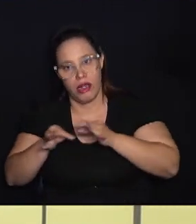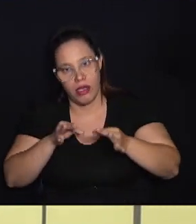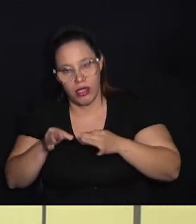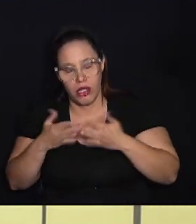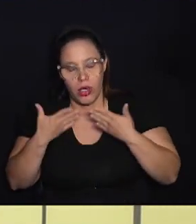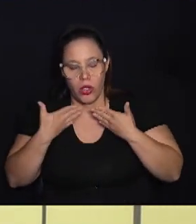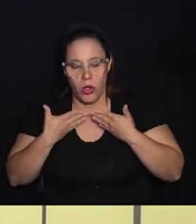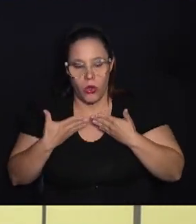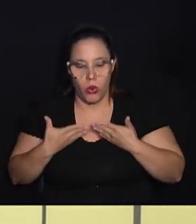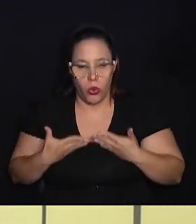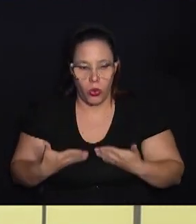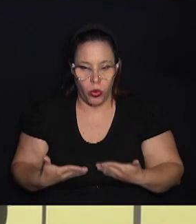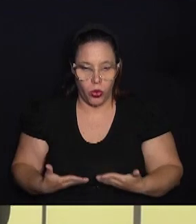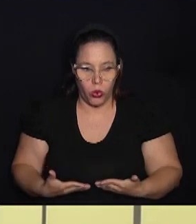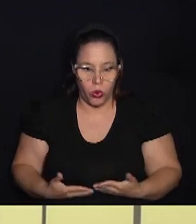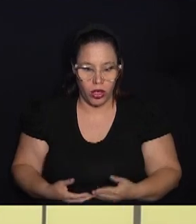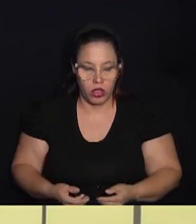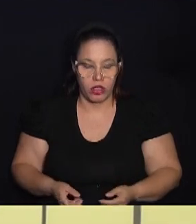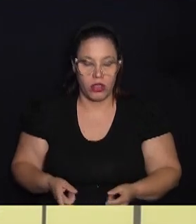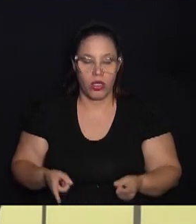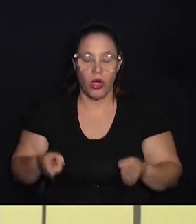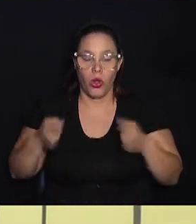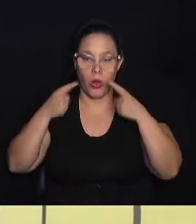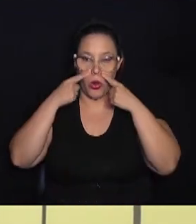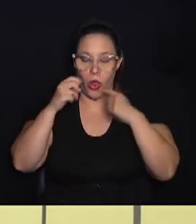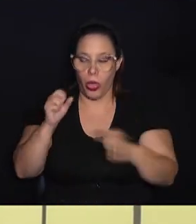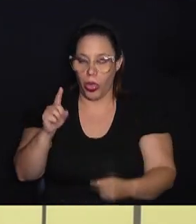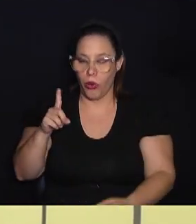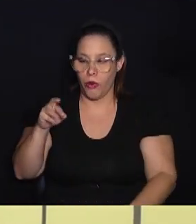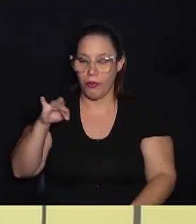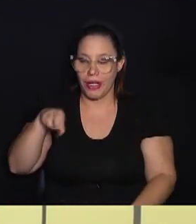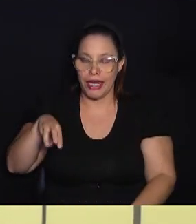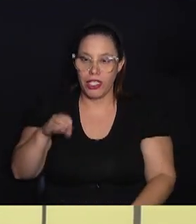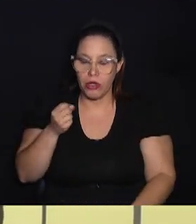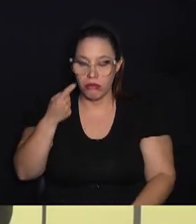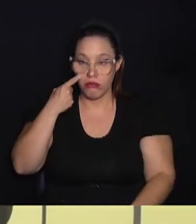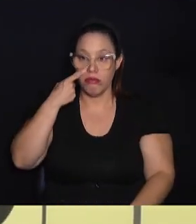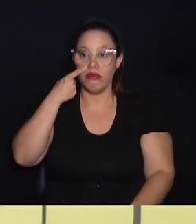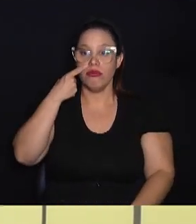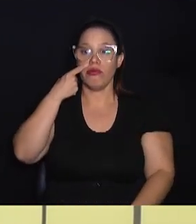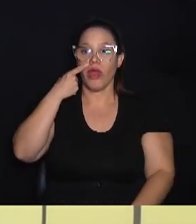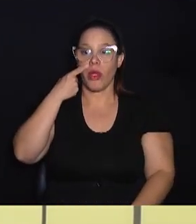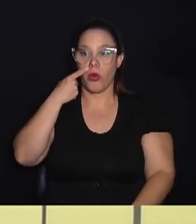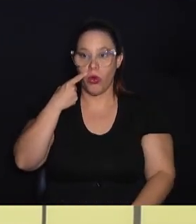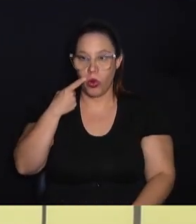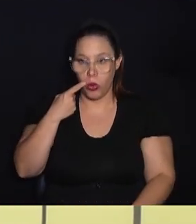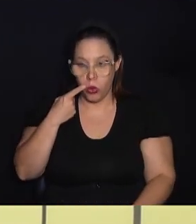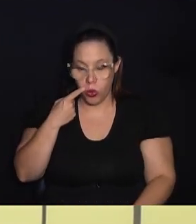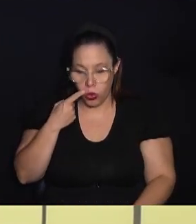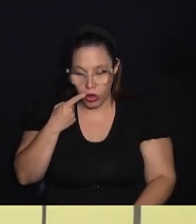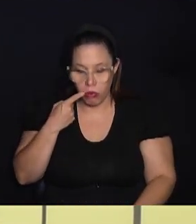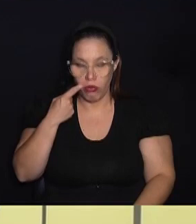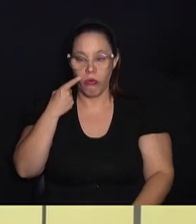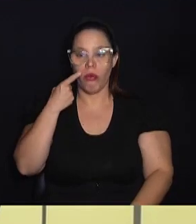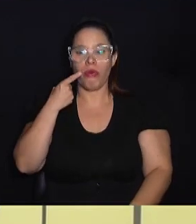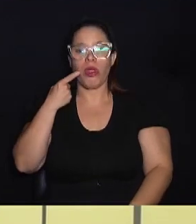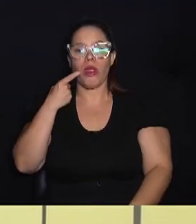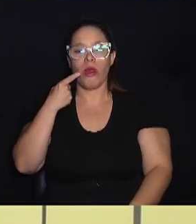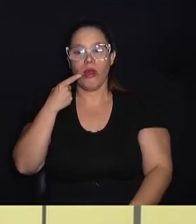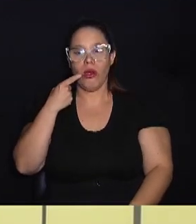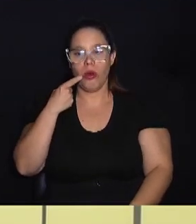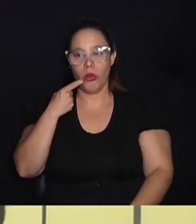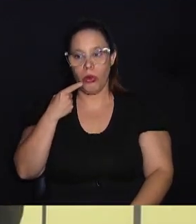tranquilidade domínio da respiração que é domínio da respiração é um domínio da da sua dos seus estados mentais para Além